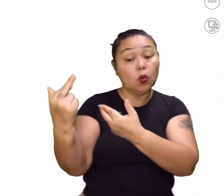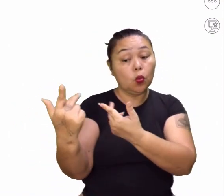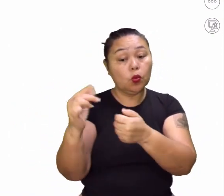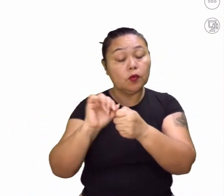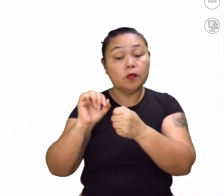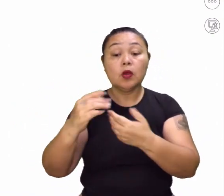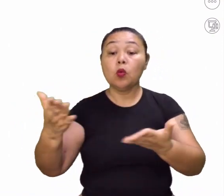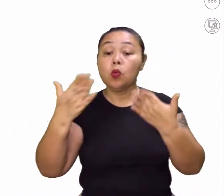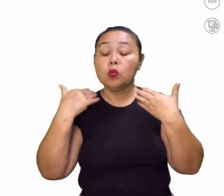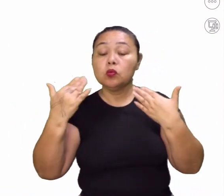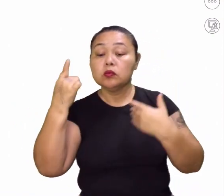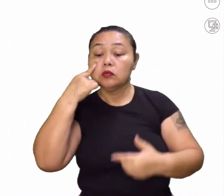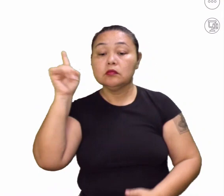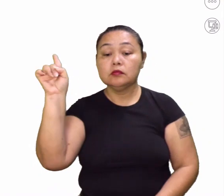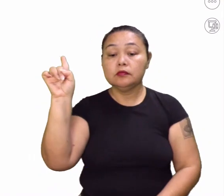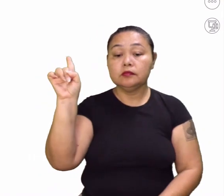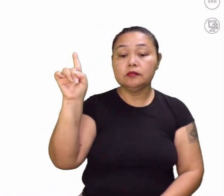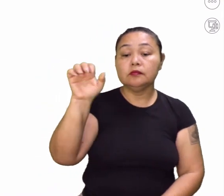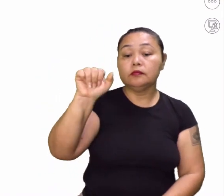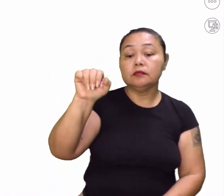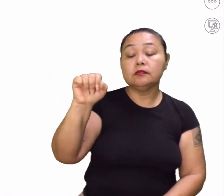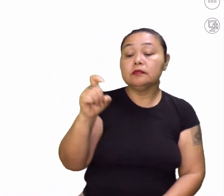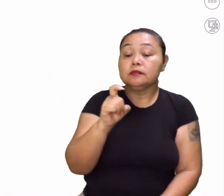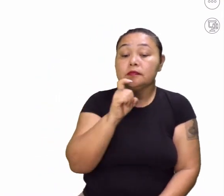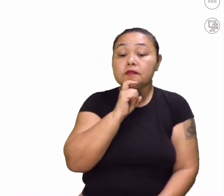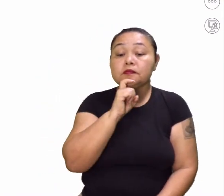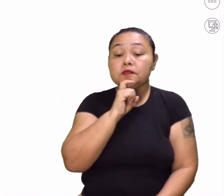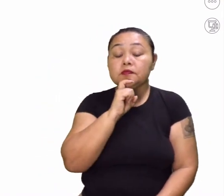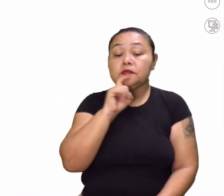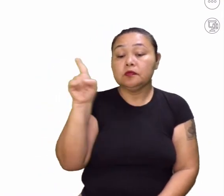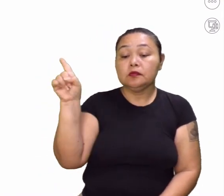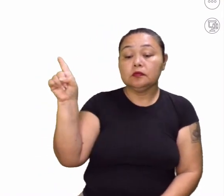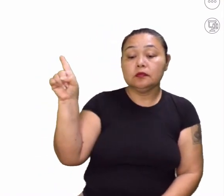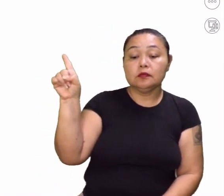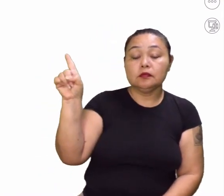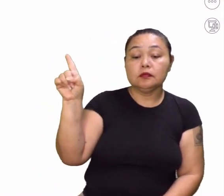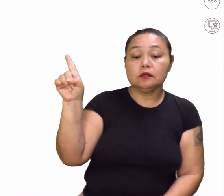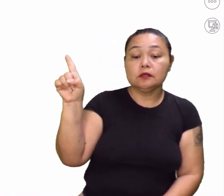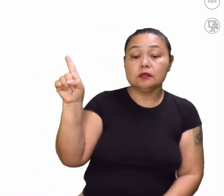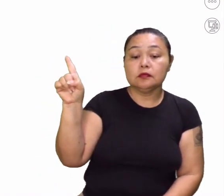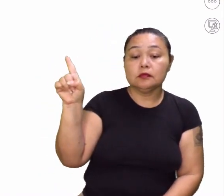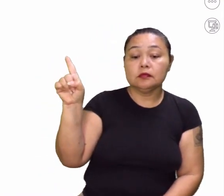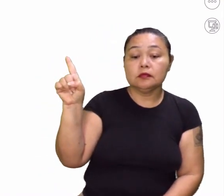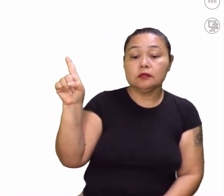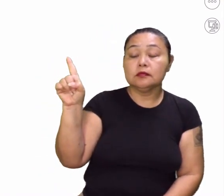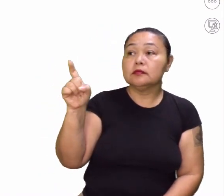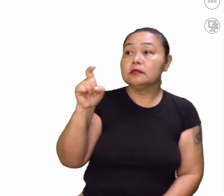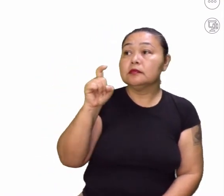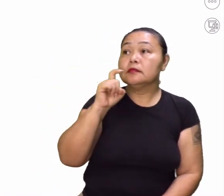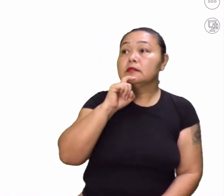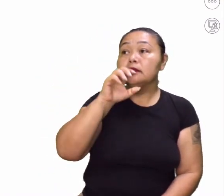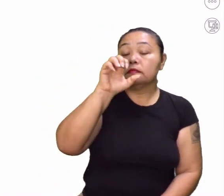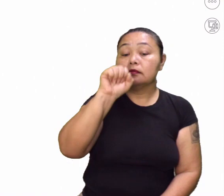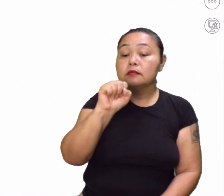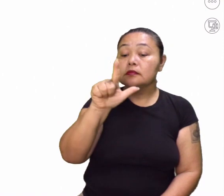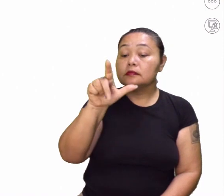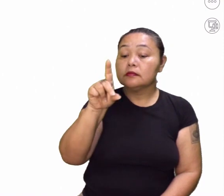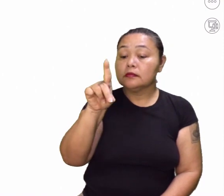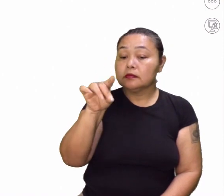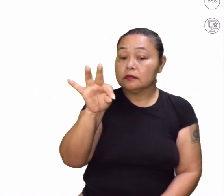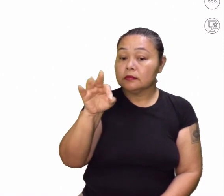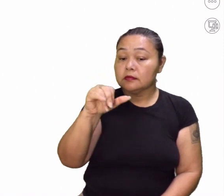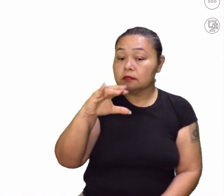aqui a gente consegue verificar no solstício de inverno, ó, nesse caso aqui, ó, quando a gente fala de solstício, vai